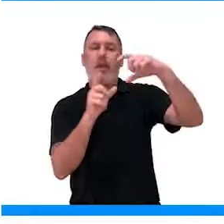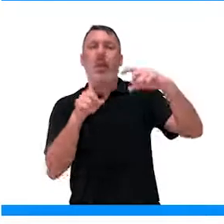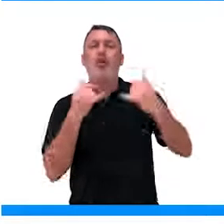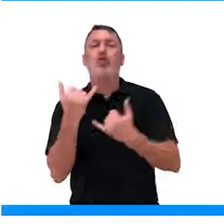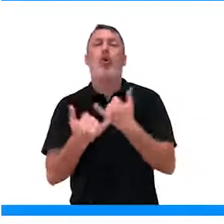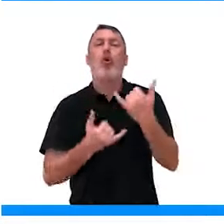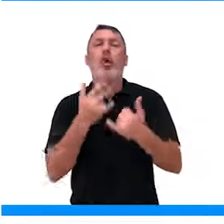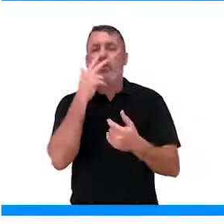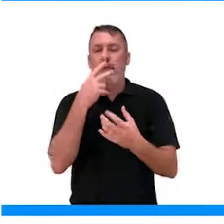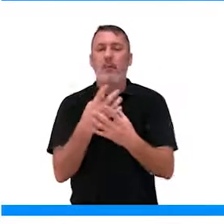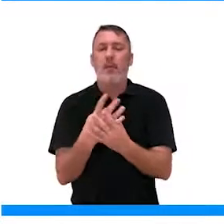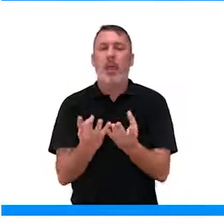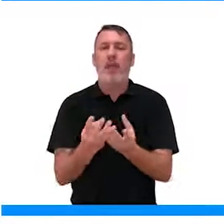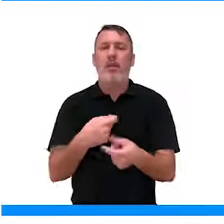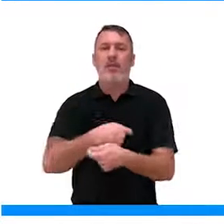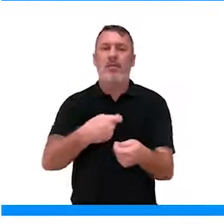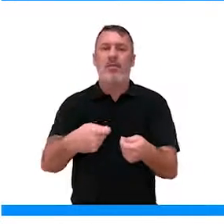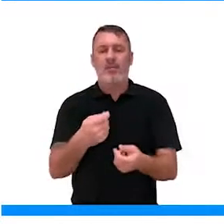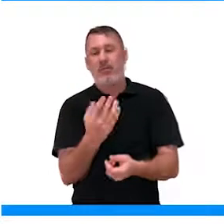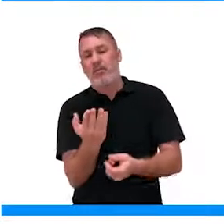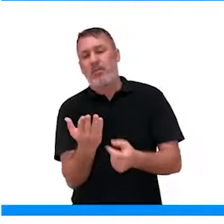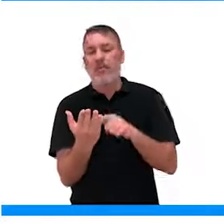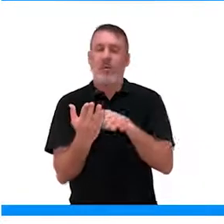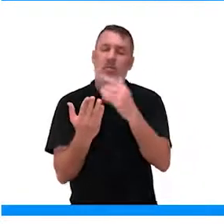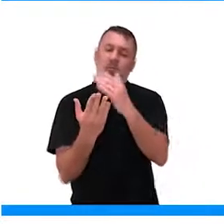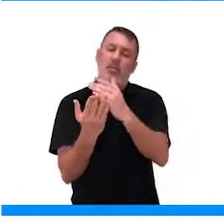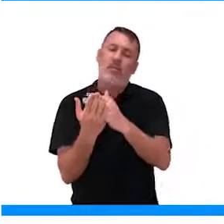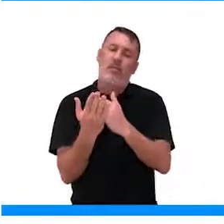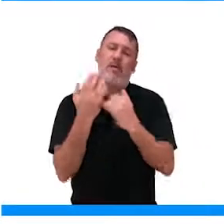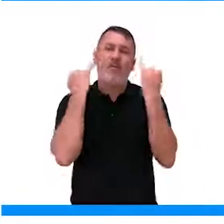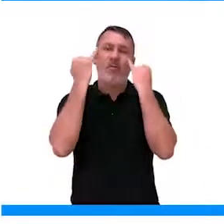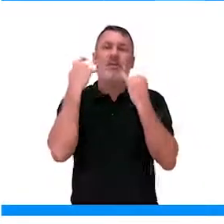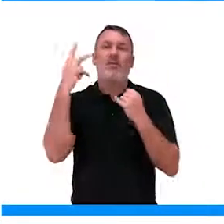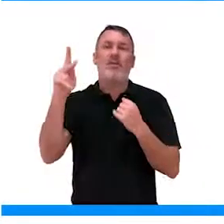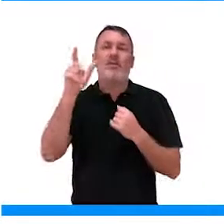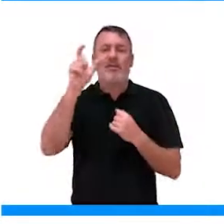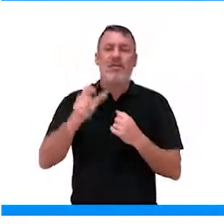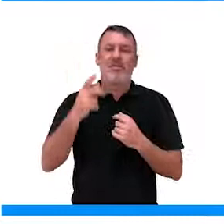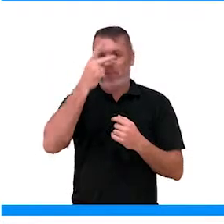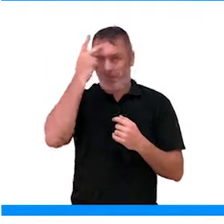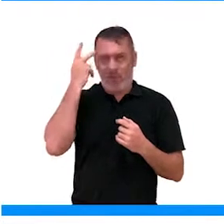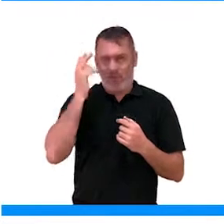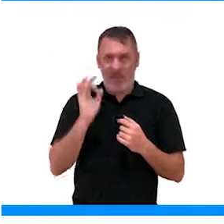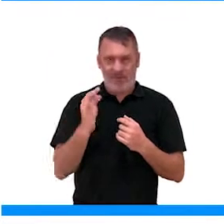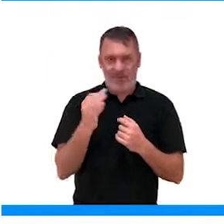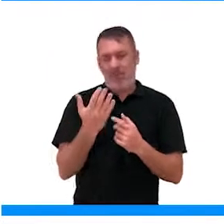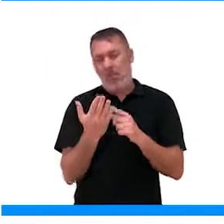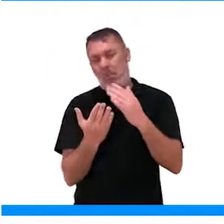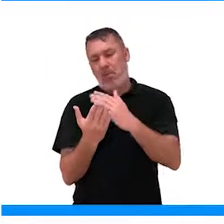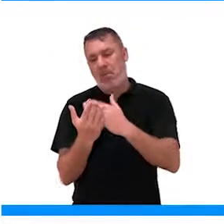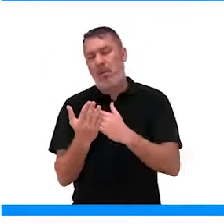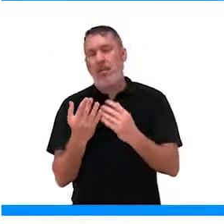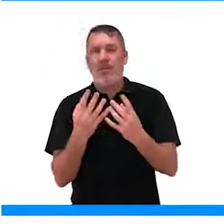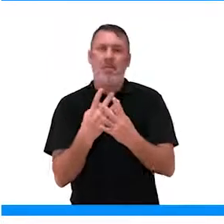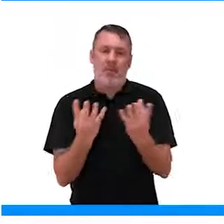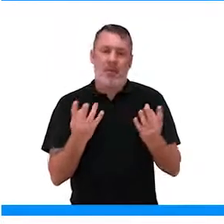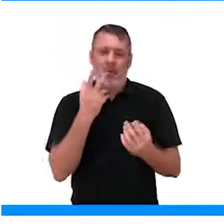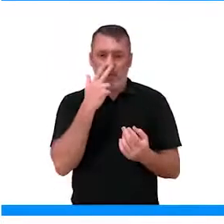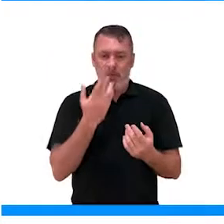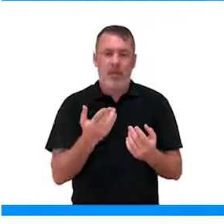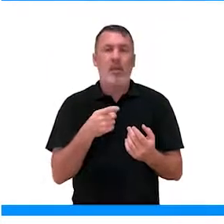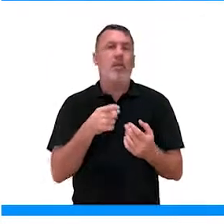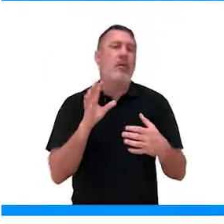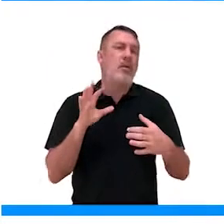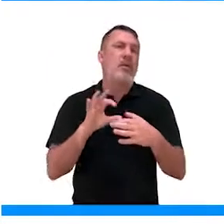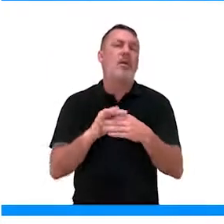de uma carta de jogo e apresenta dados a respeito de Marcelo Gleiser, premiado pesquisador brasileiro da atualidade. Essa